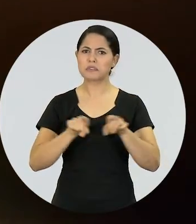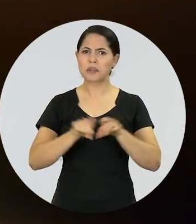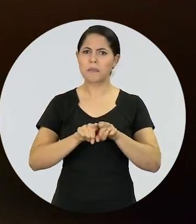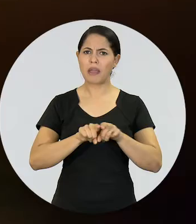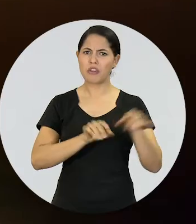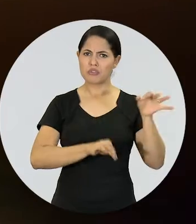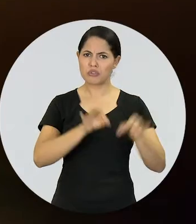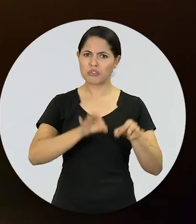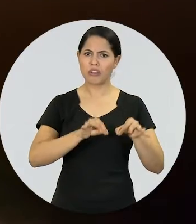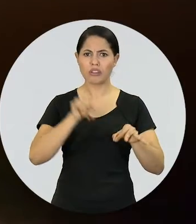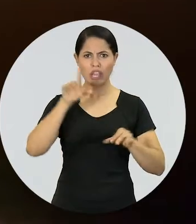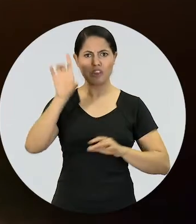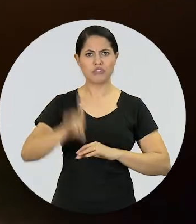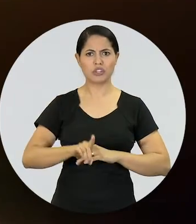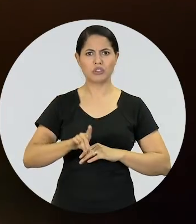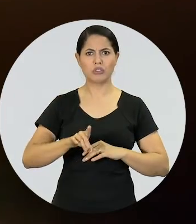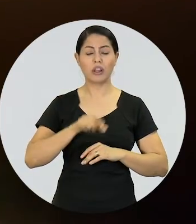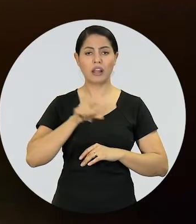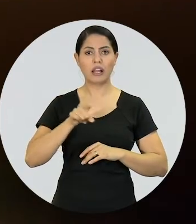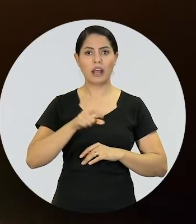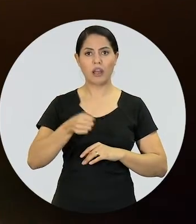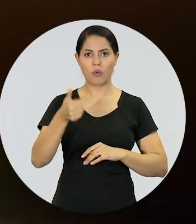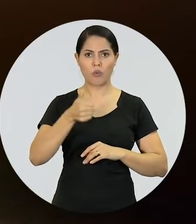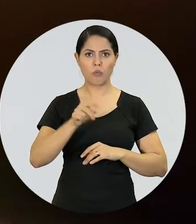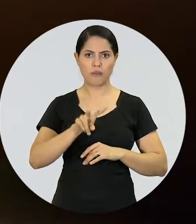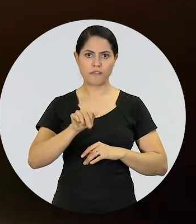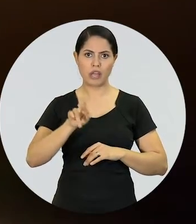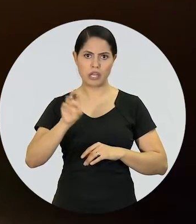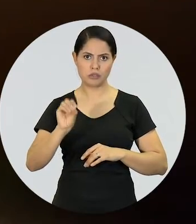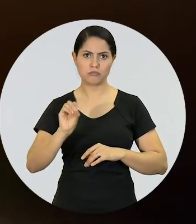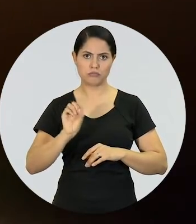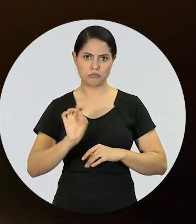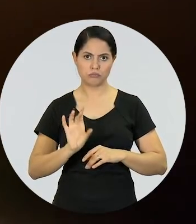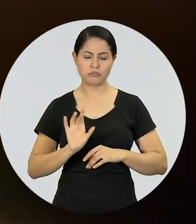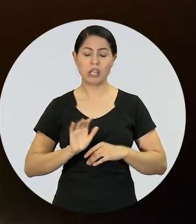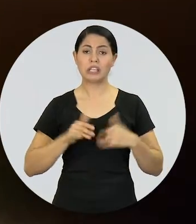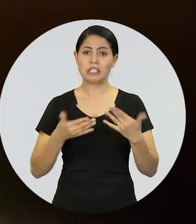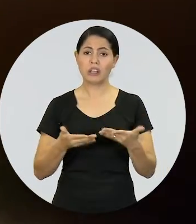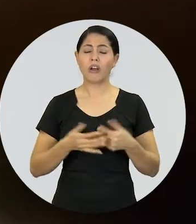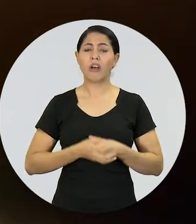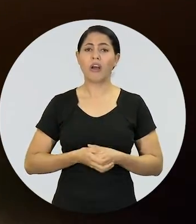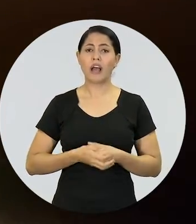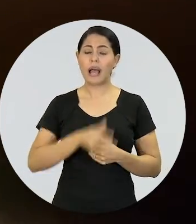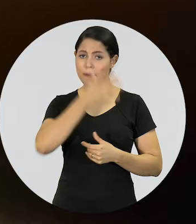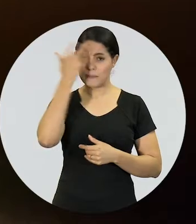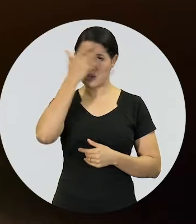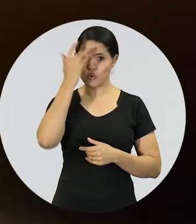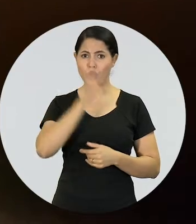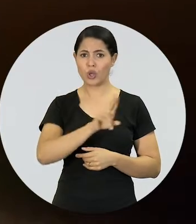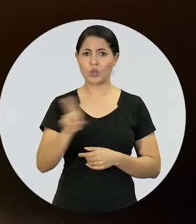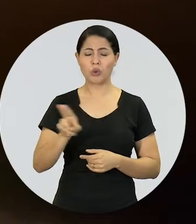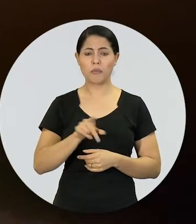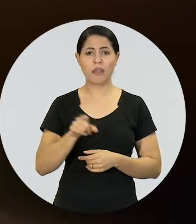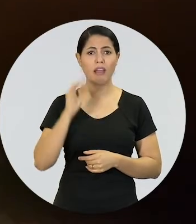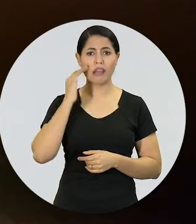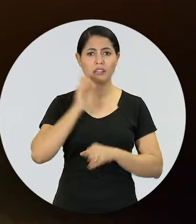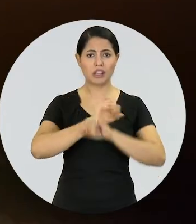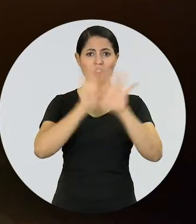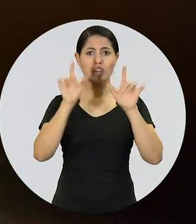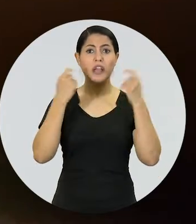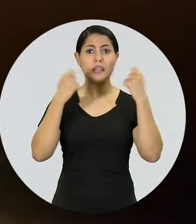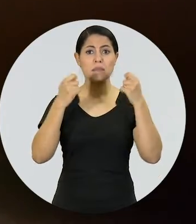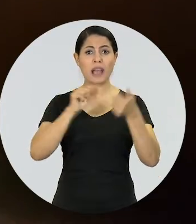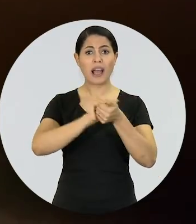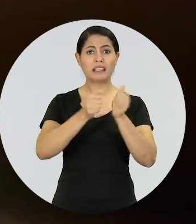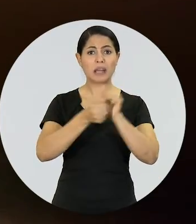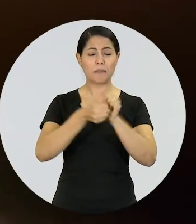que também é diretora do fórum, é vara única, e nós fomos então conversar com ela. Essa magistrada entende